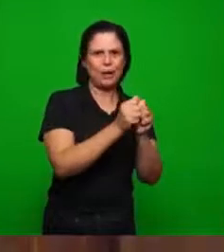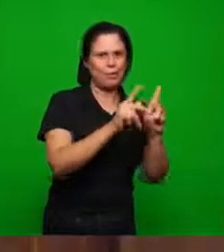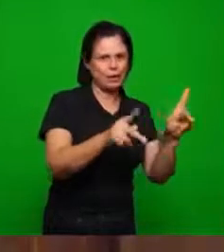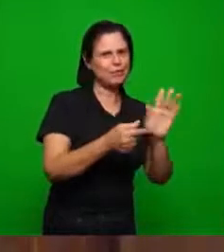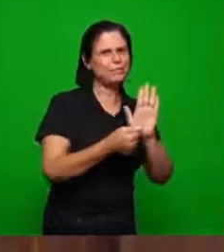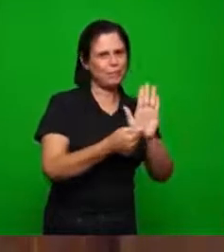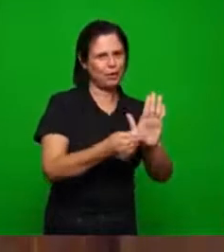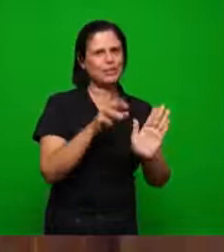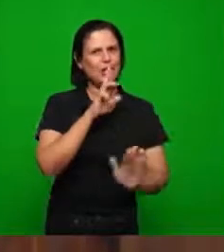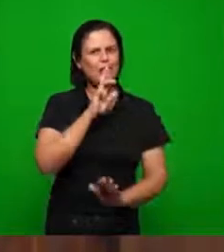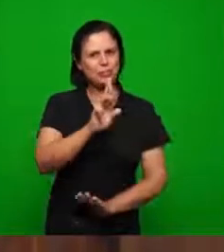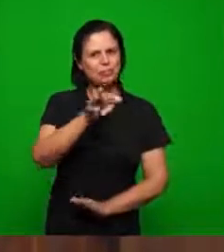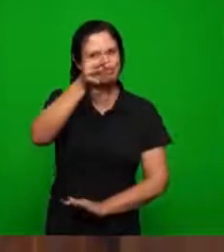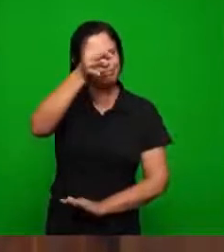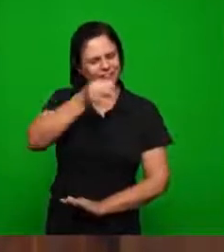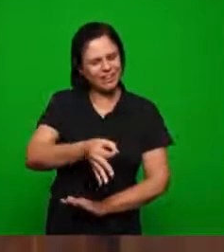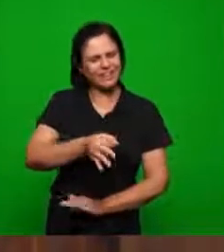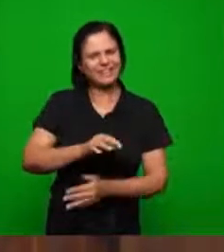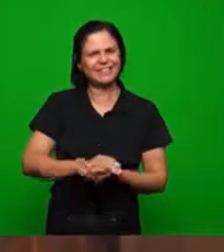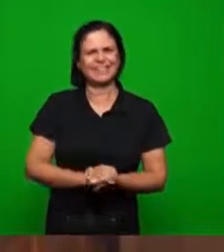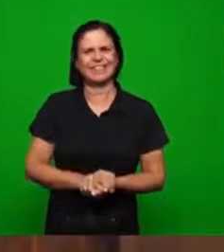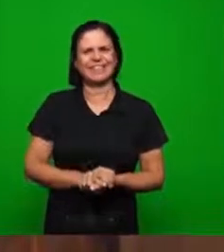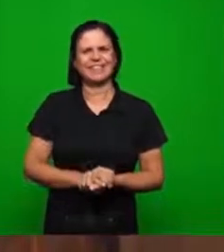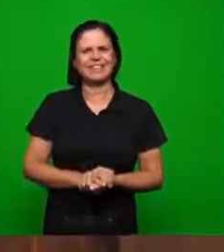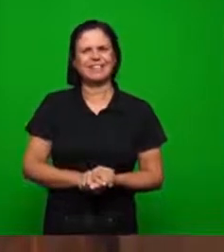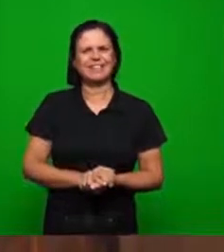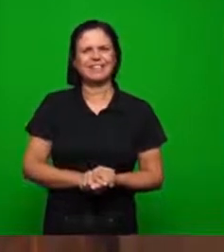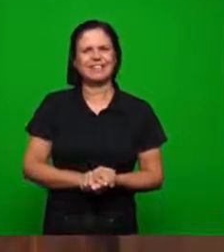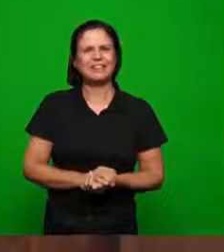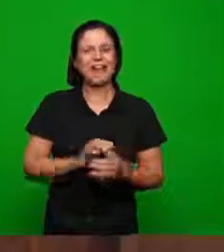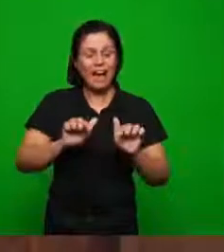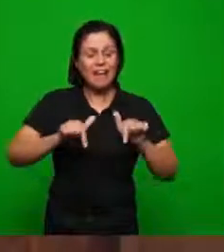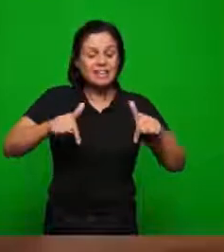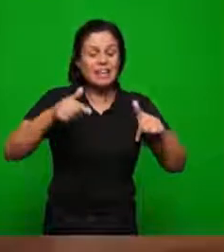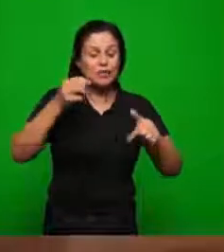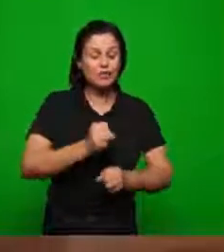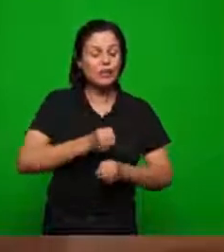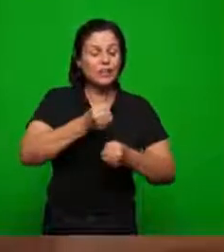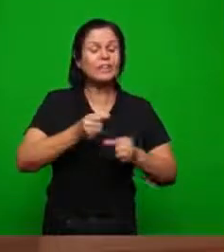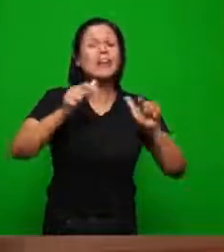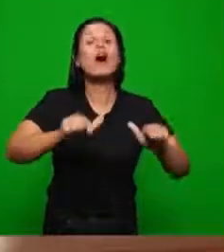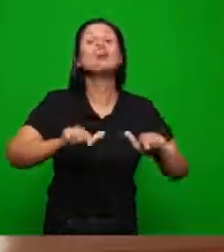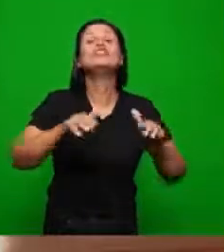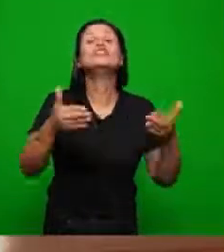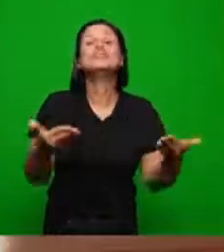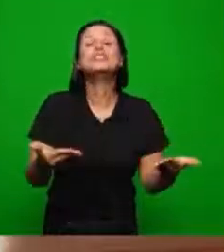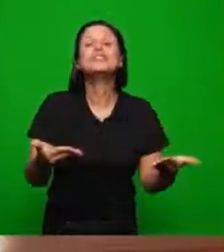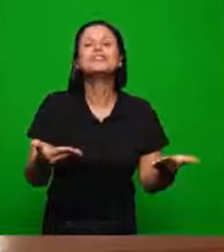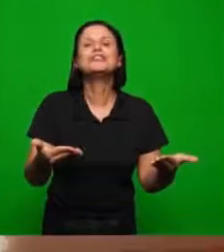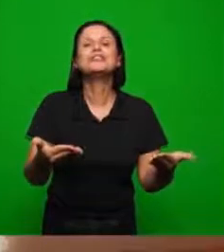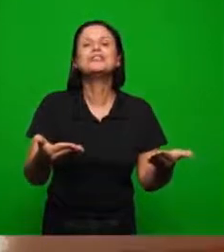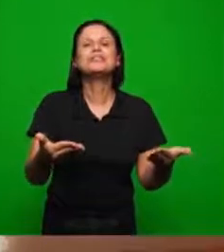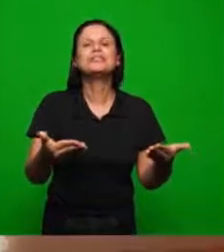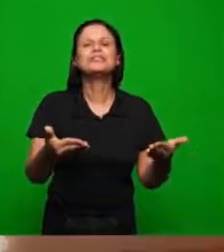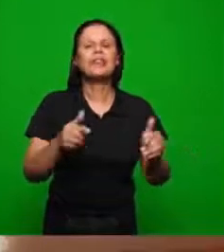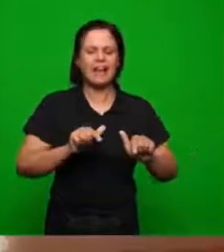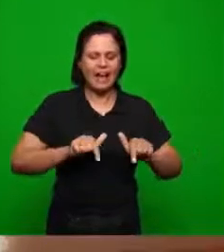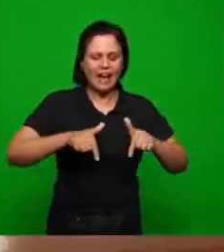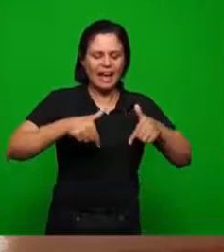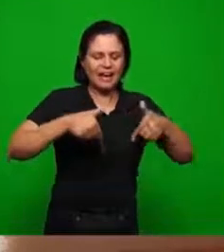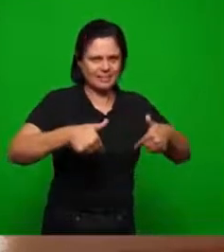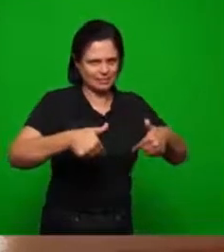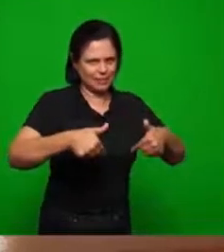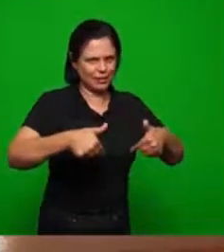exatamente a resposta de onde estava o espírito de fortaleza. Então a resposta está aqui. O espírito de fortaleza